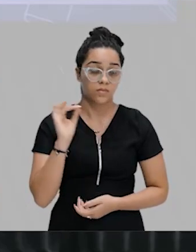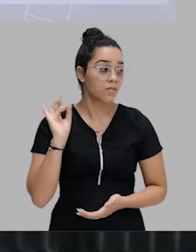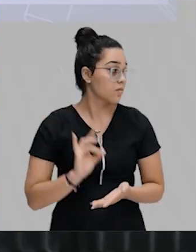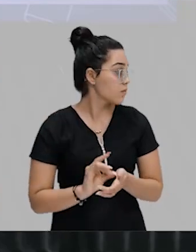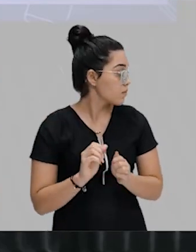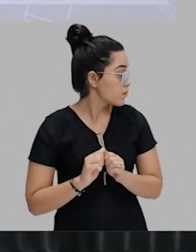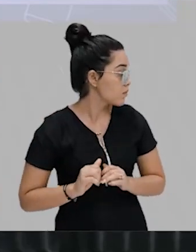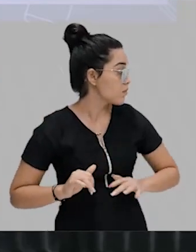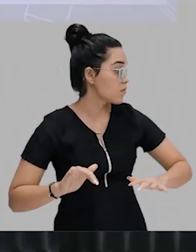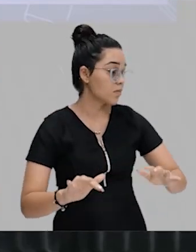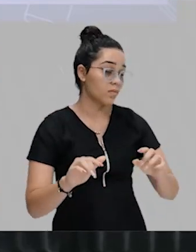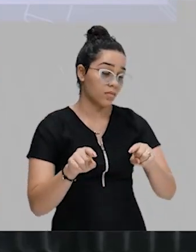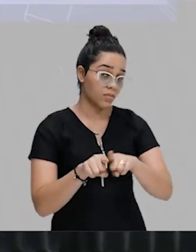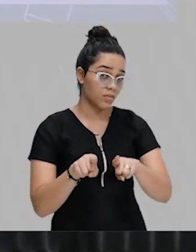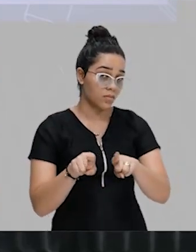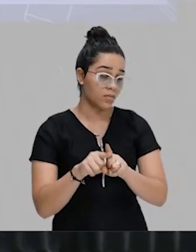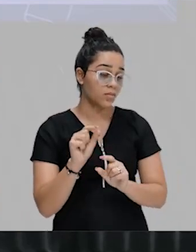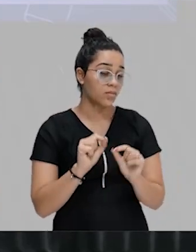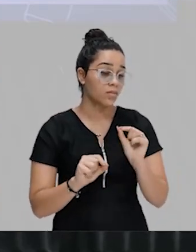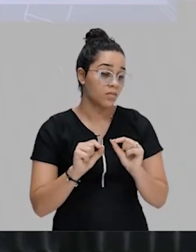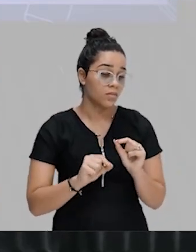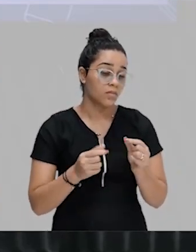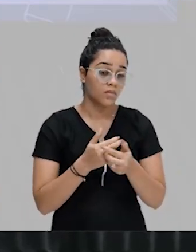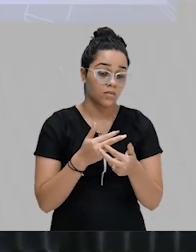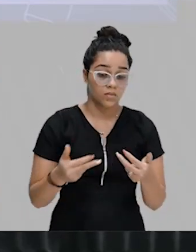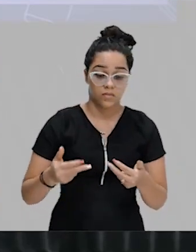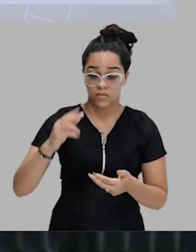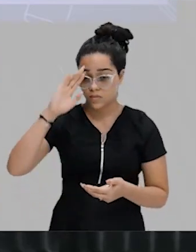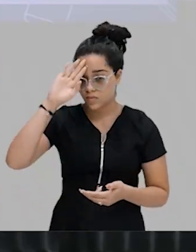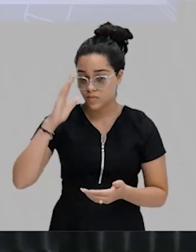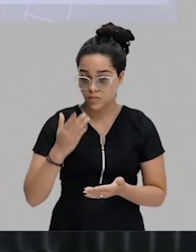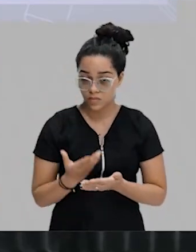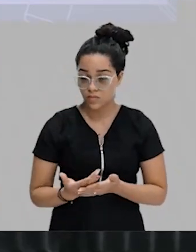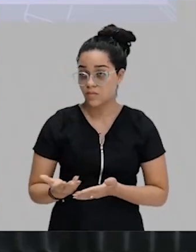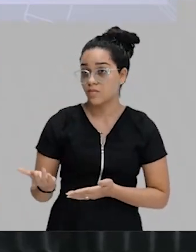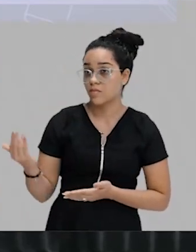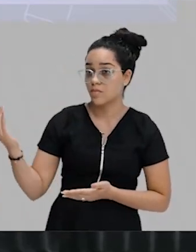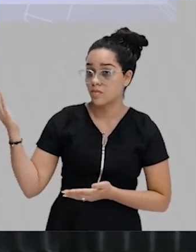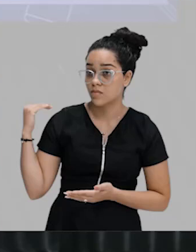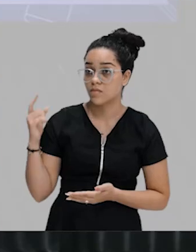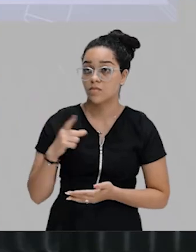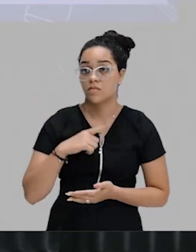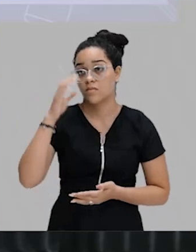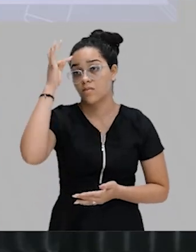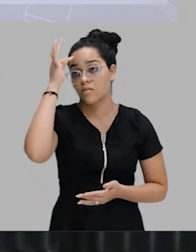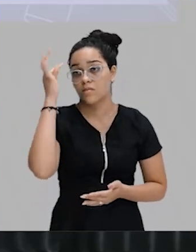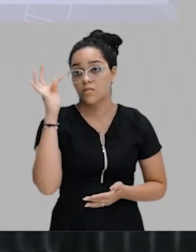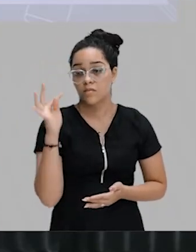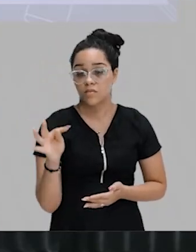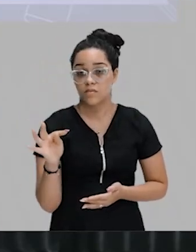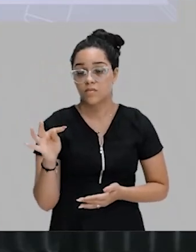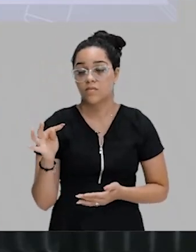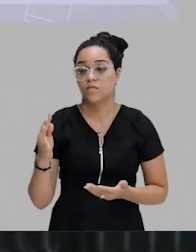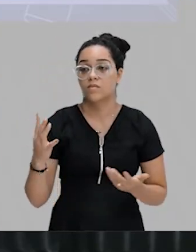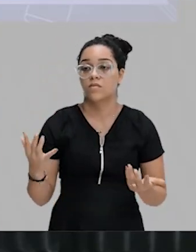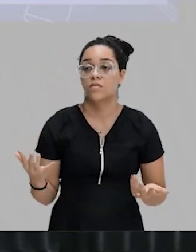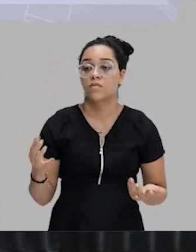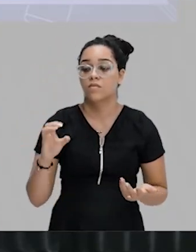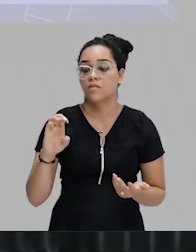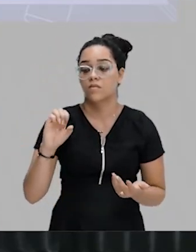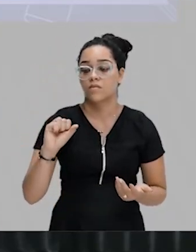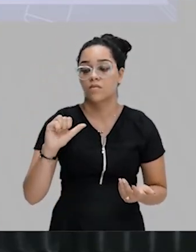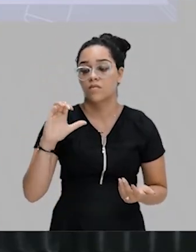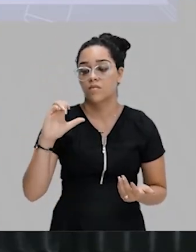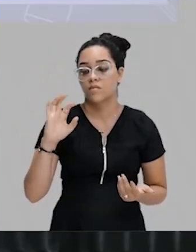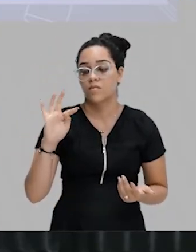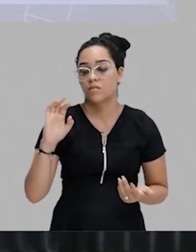epidemia, ao ponto de muitos até acreditarem na época em teorias escatológicas, ou seja, teorias